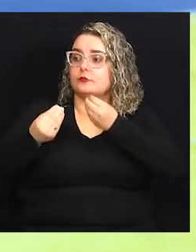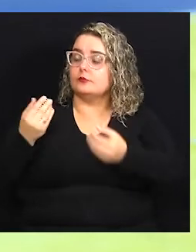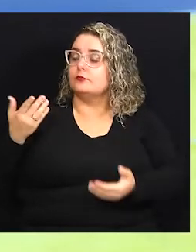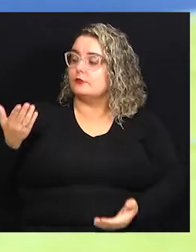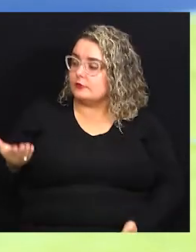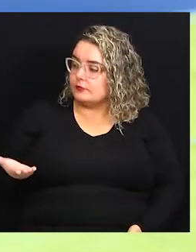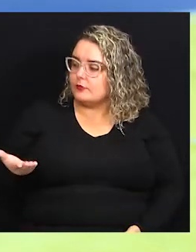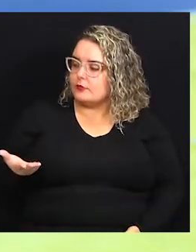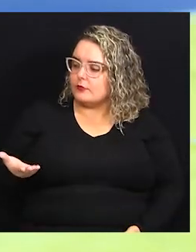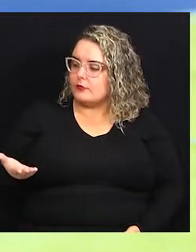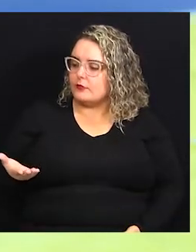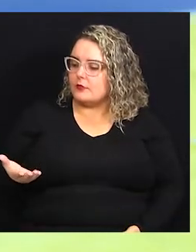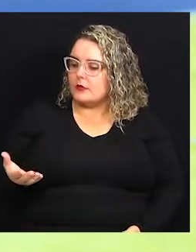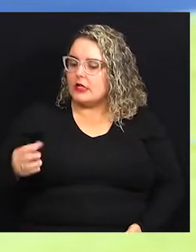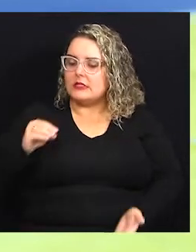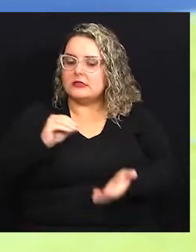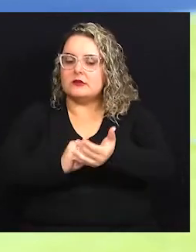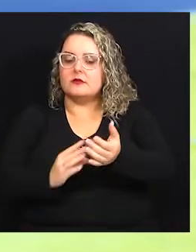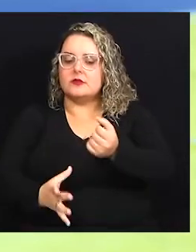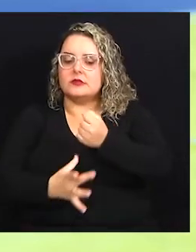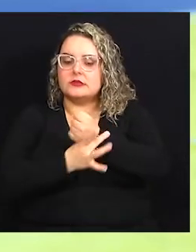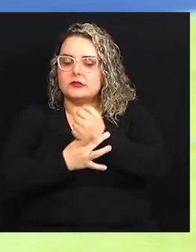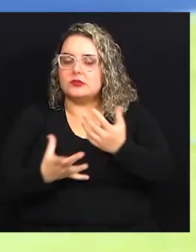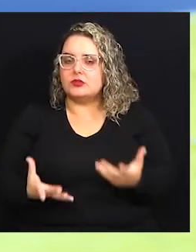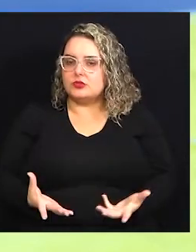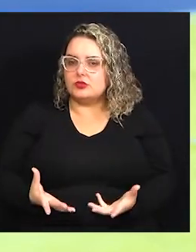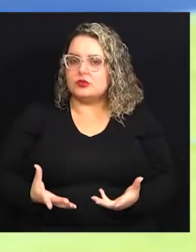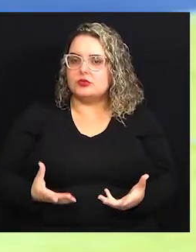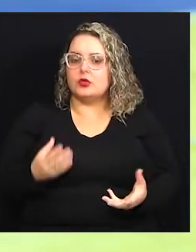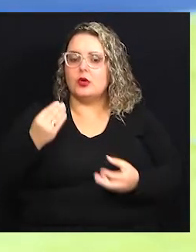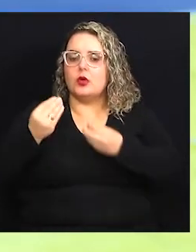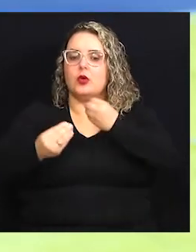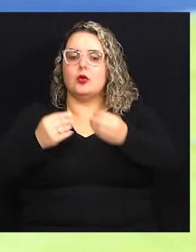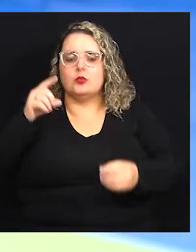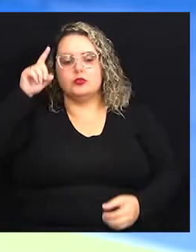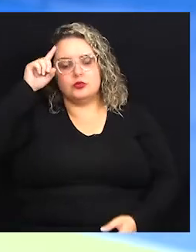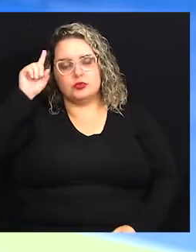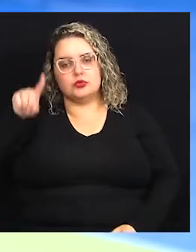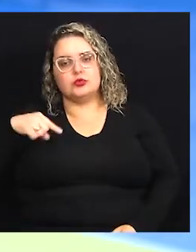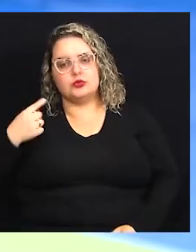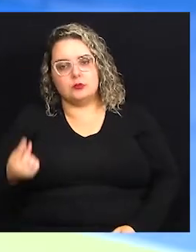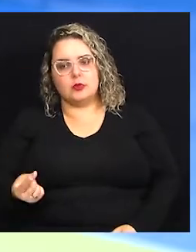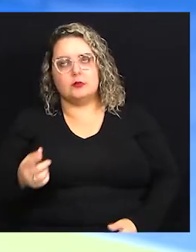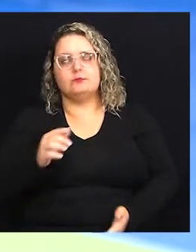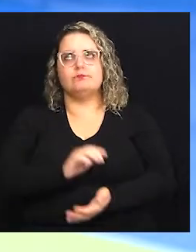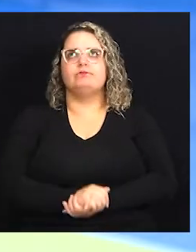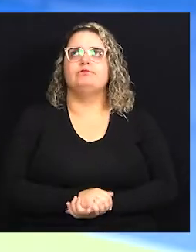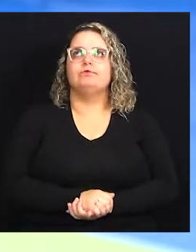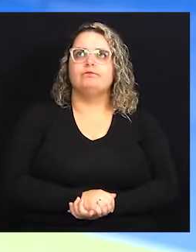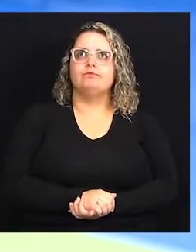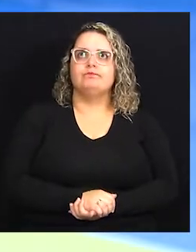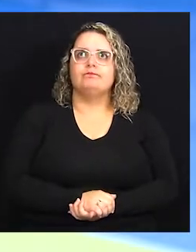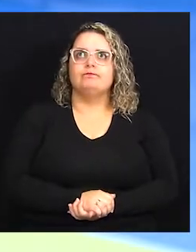Como foi para você e essa insegurança como vai ser o dia de amanhã?